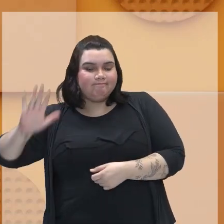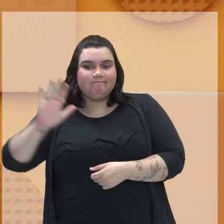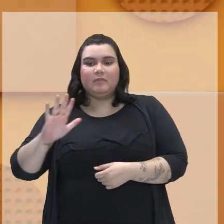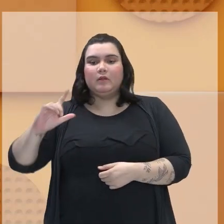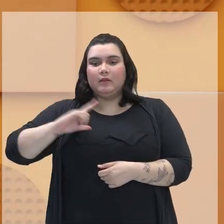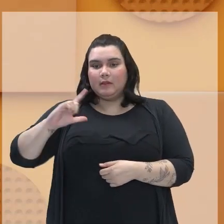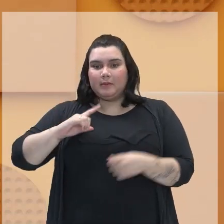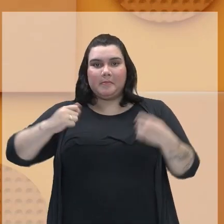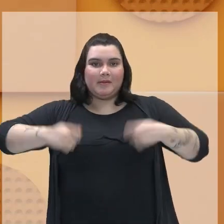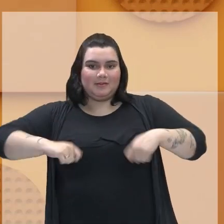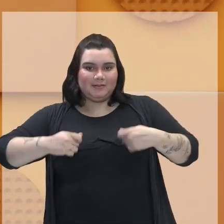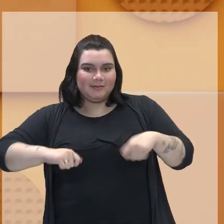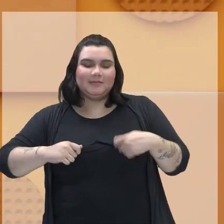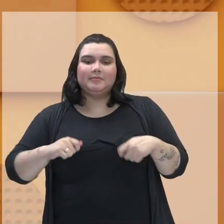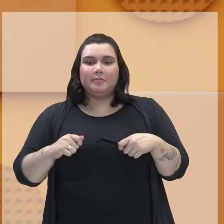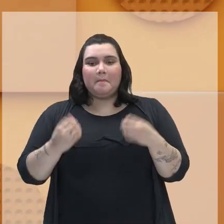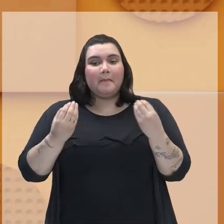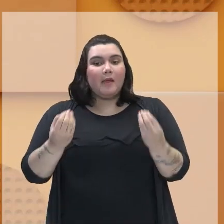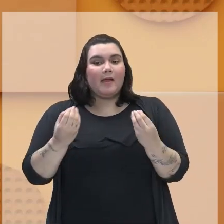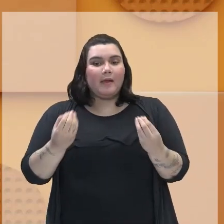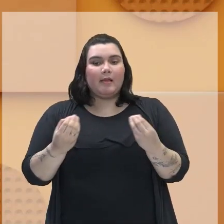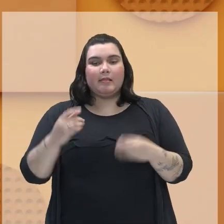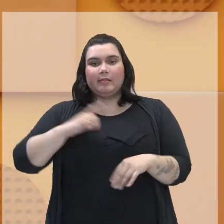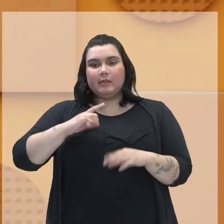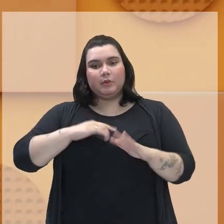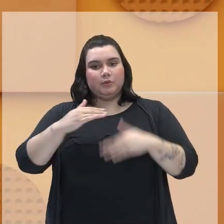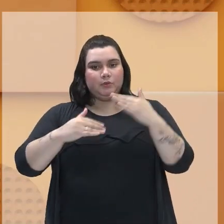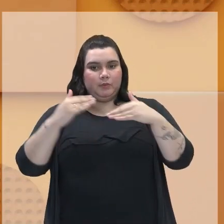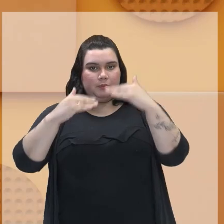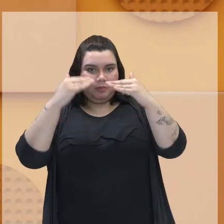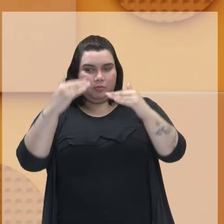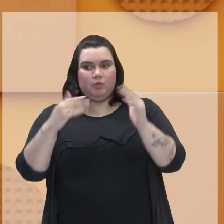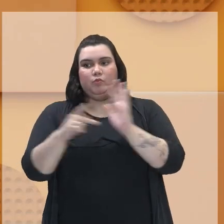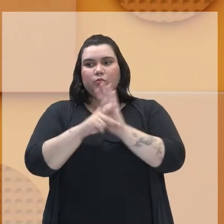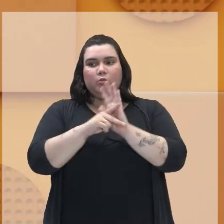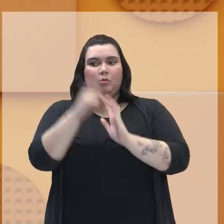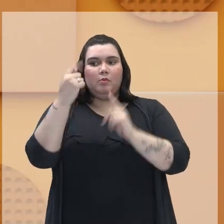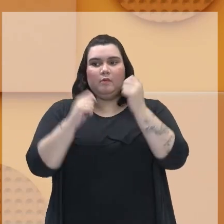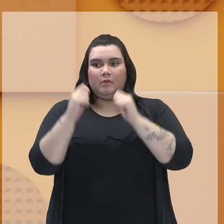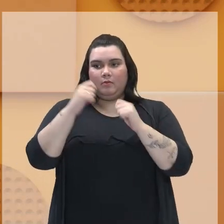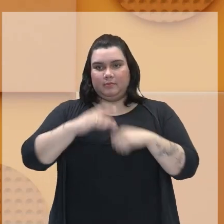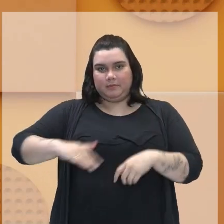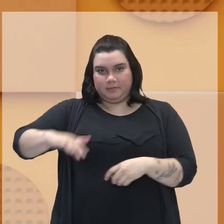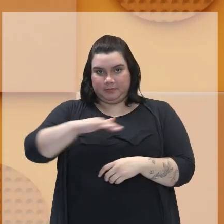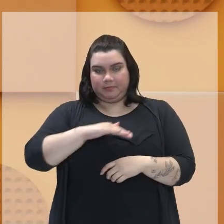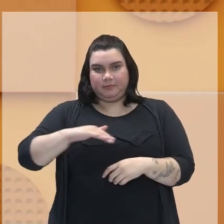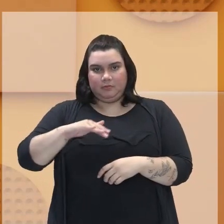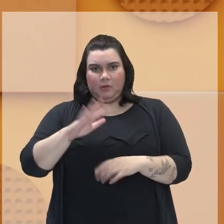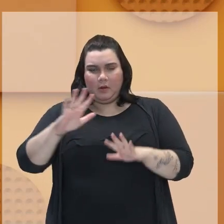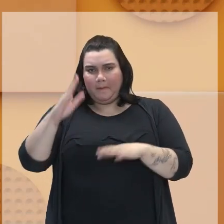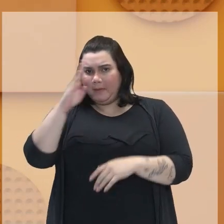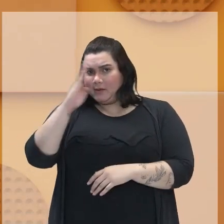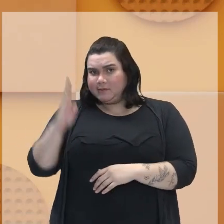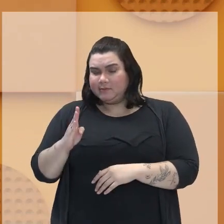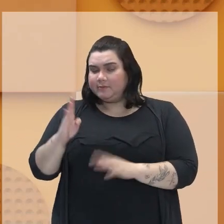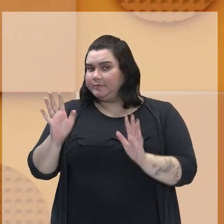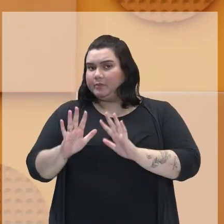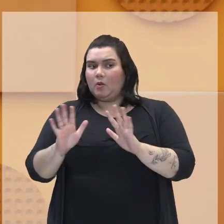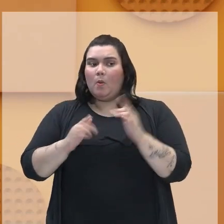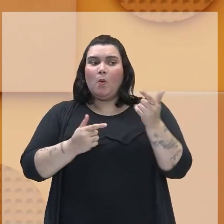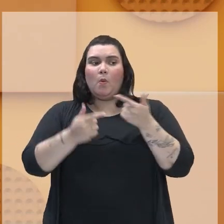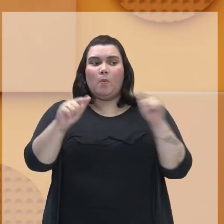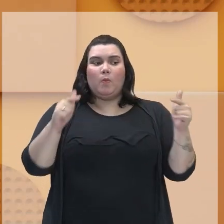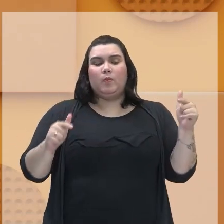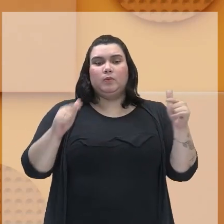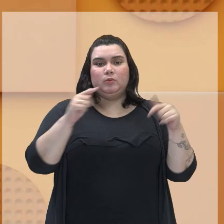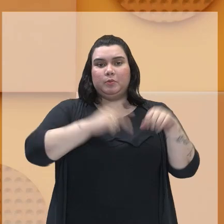foi necessária para desenvolvimento industrial. Do Brasil, nesse momento não, mas de outras